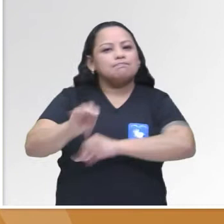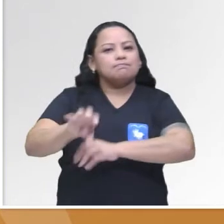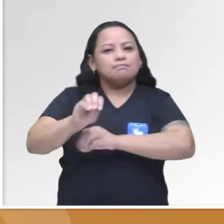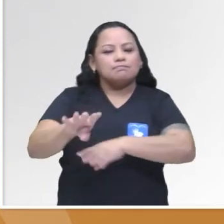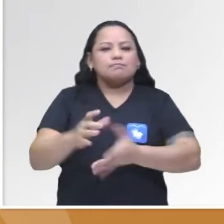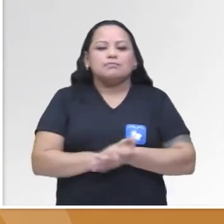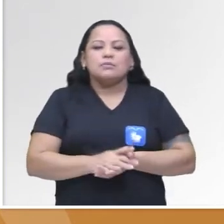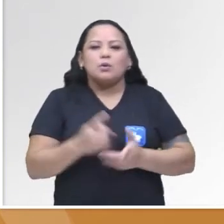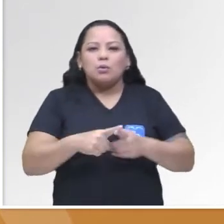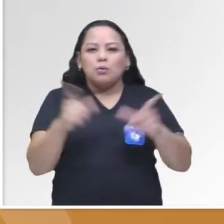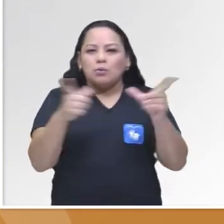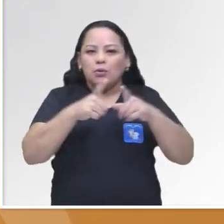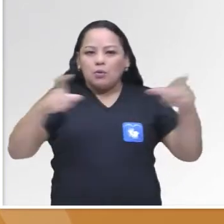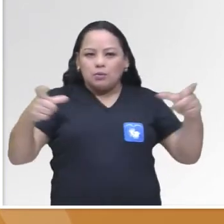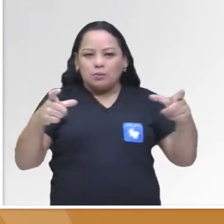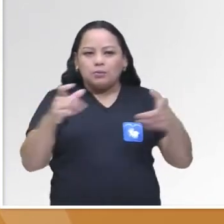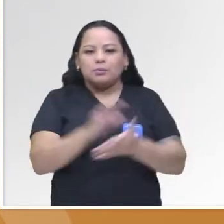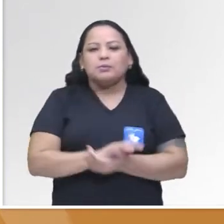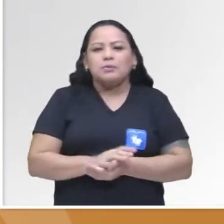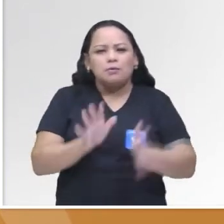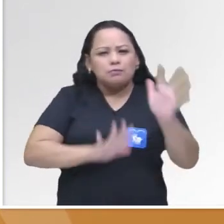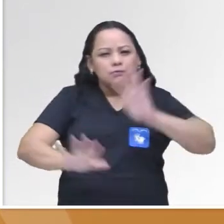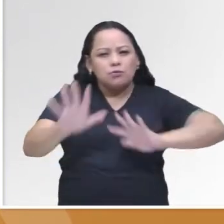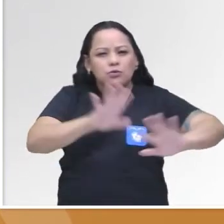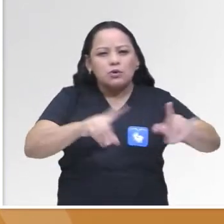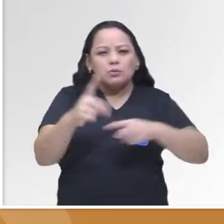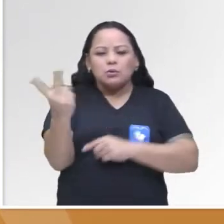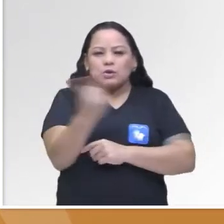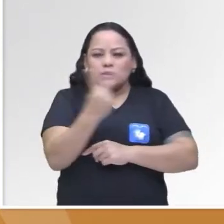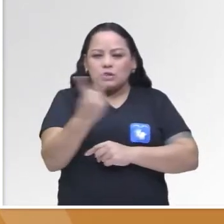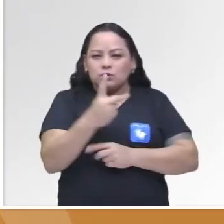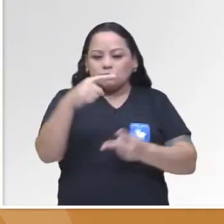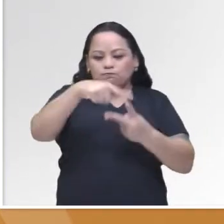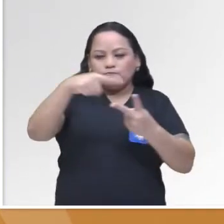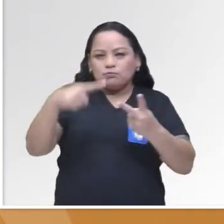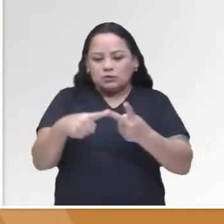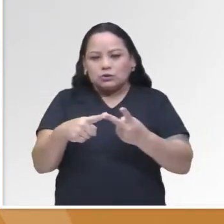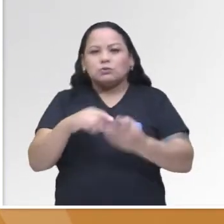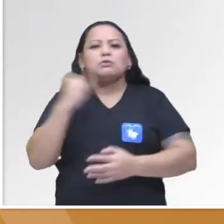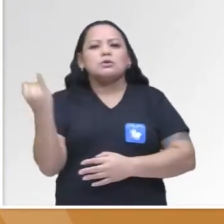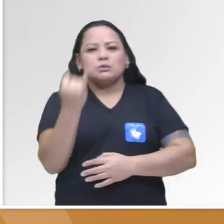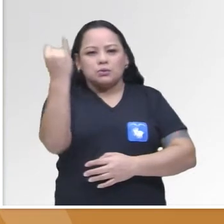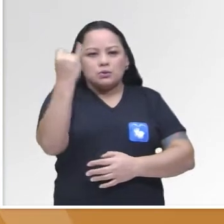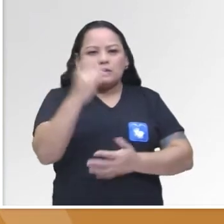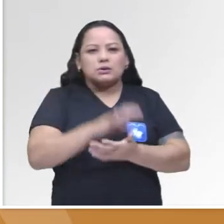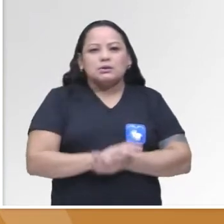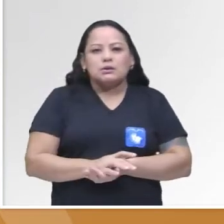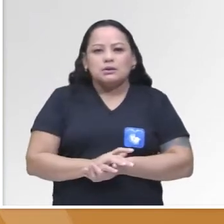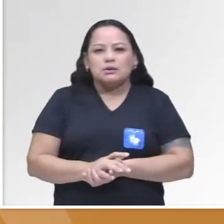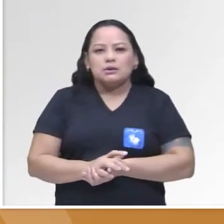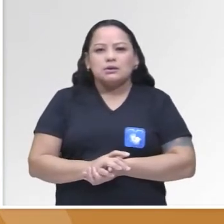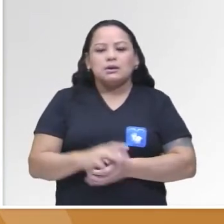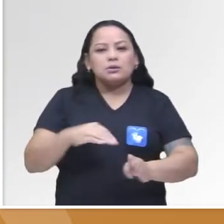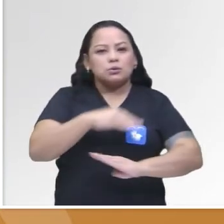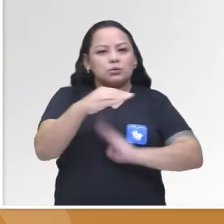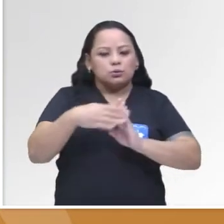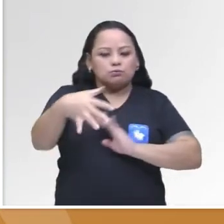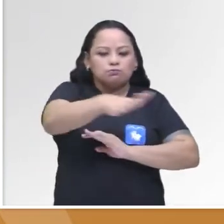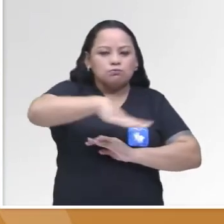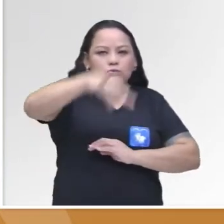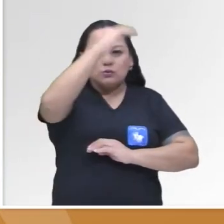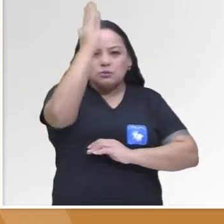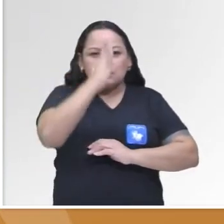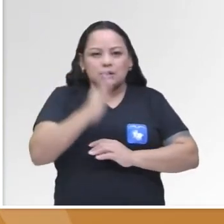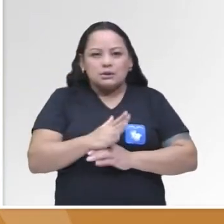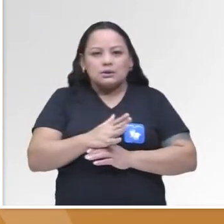Para aumentar os cuidados acerca dessas duas pautas de grandíssima importância em todo o nosso território. A